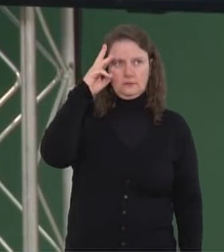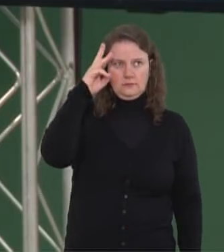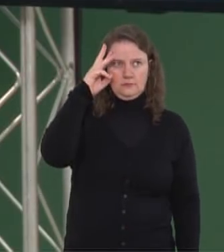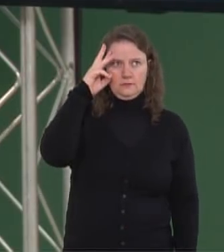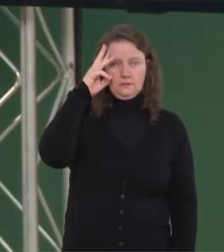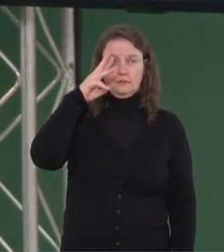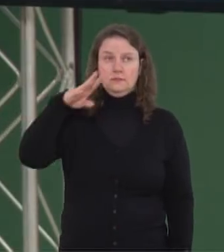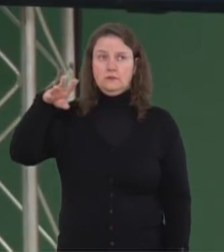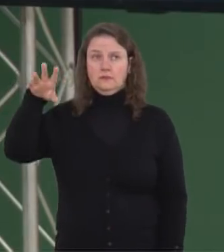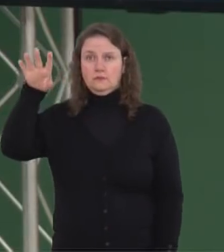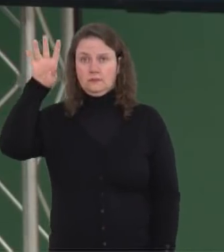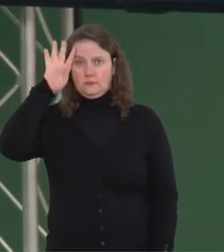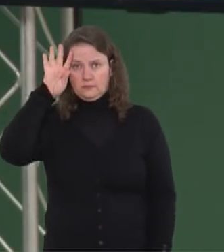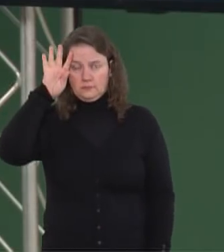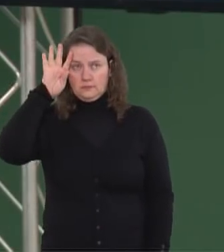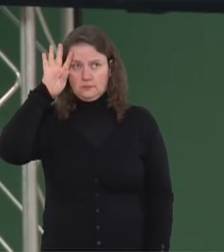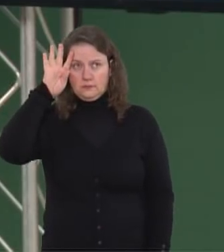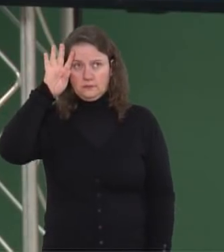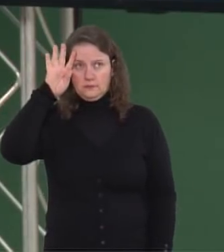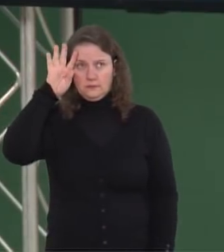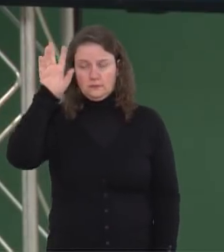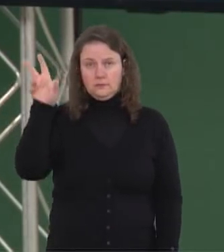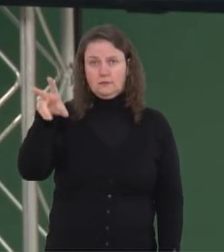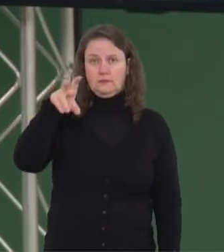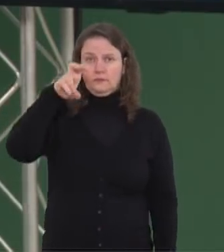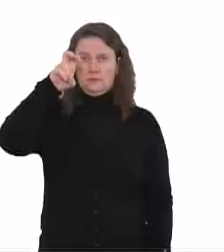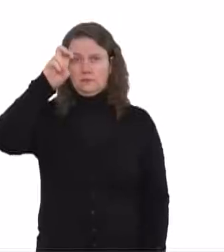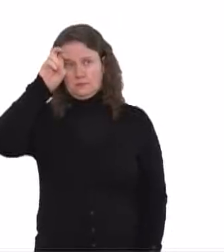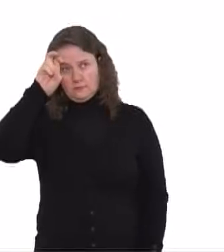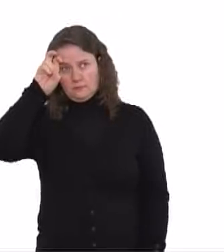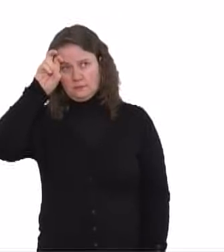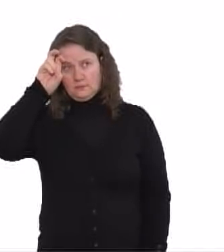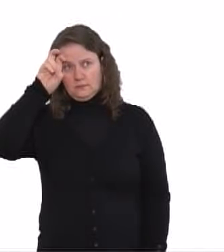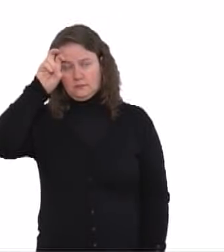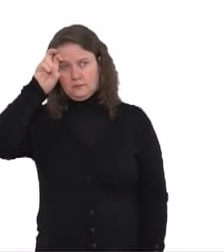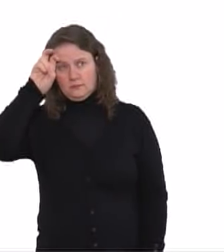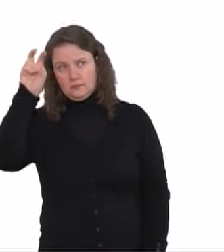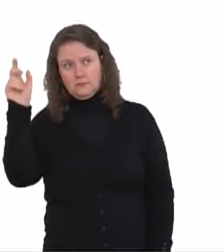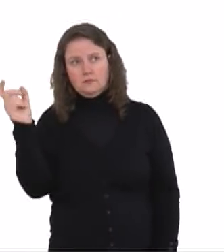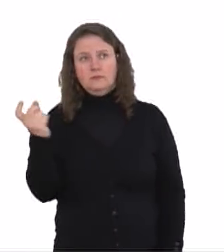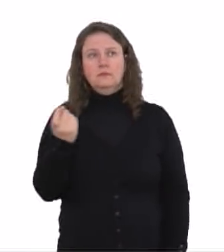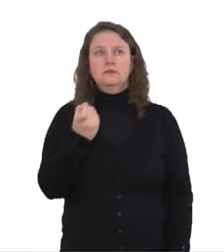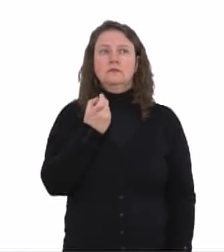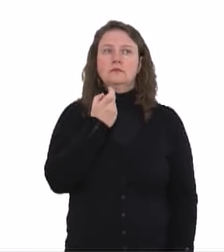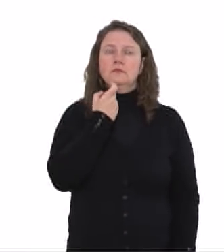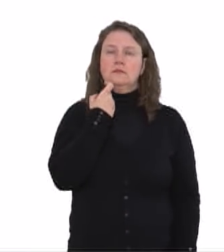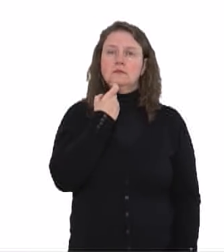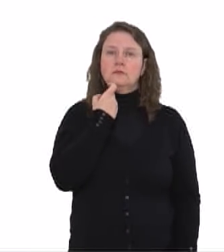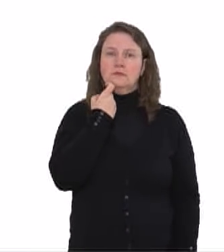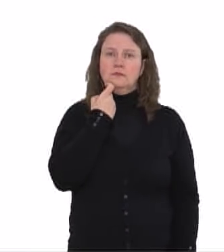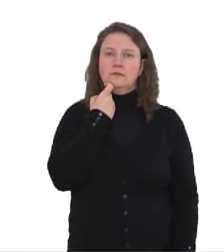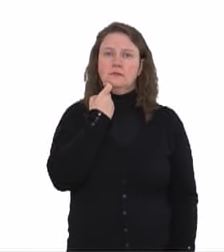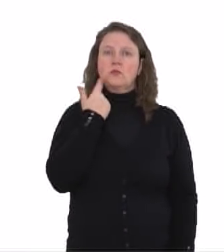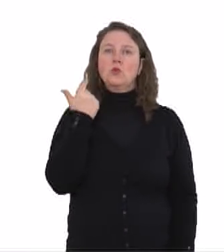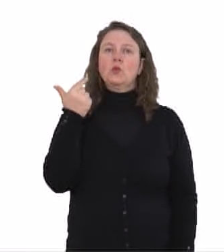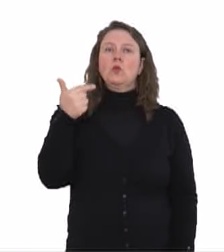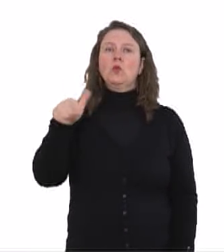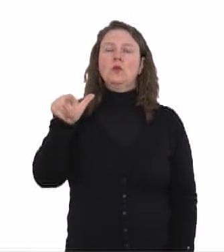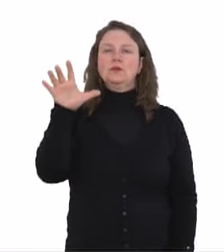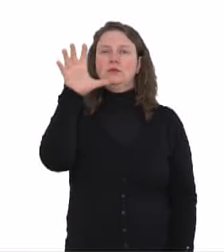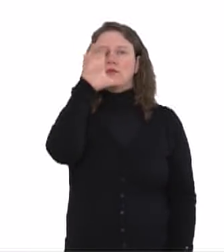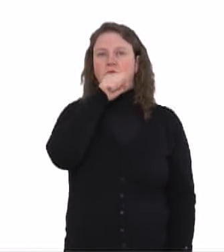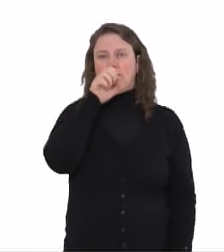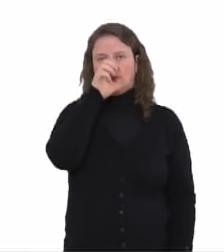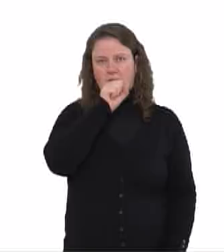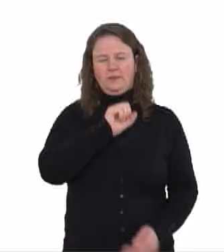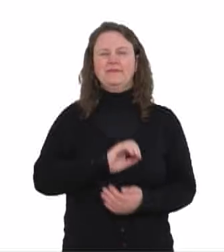Wednesday, quarta, Thursday, quinta, Friday, sexta e finalizamos com